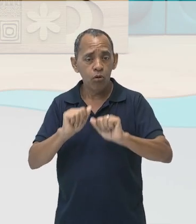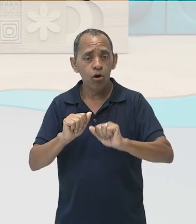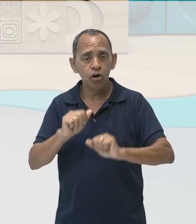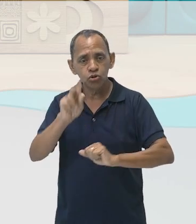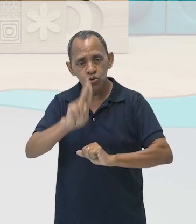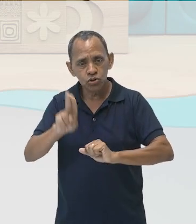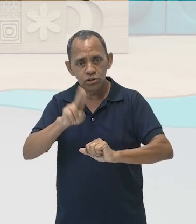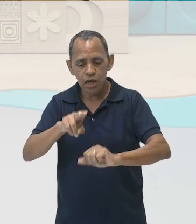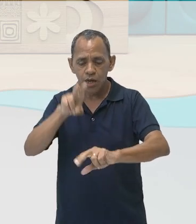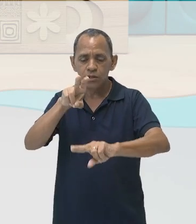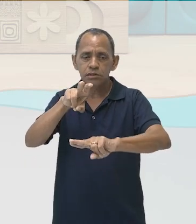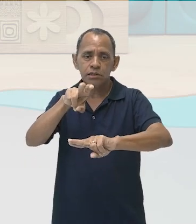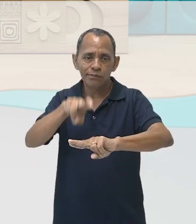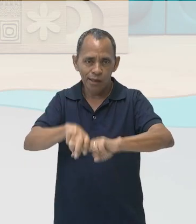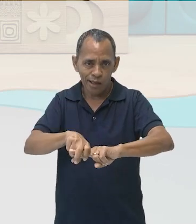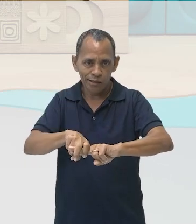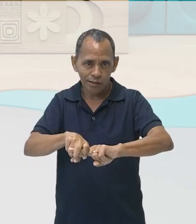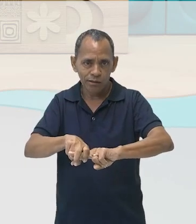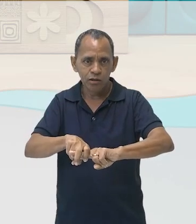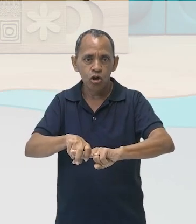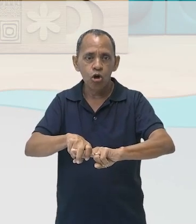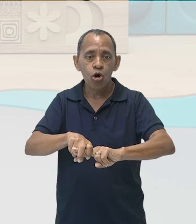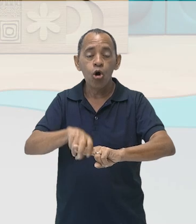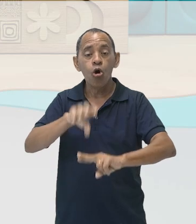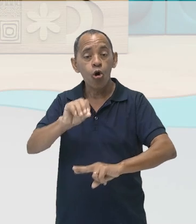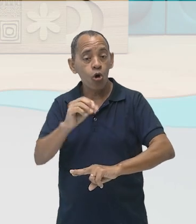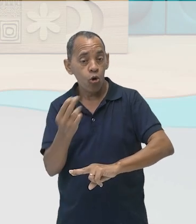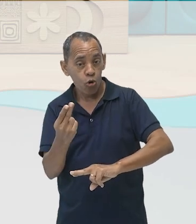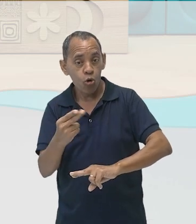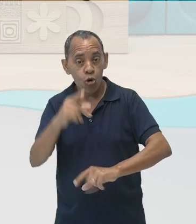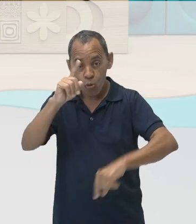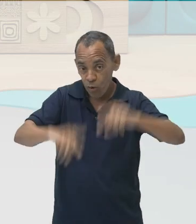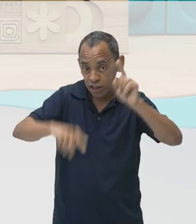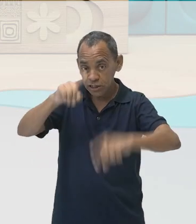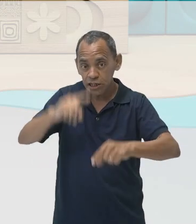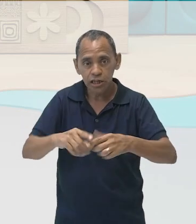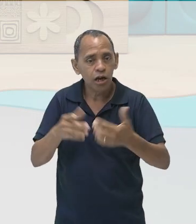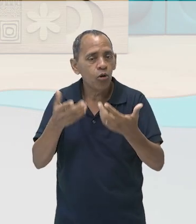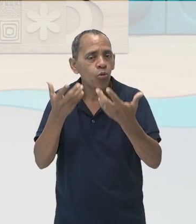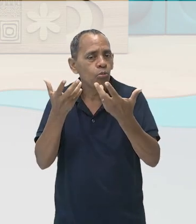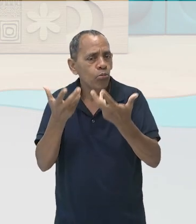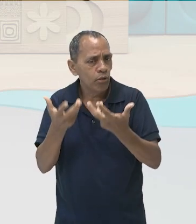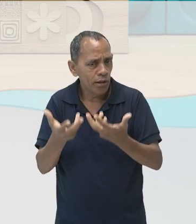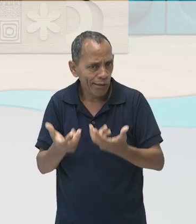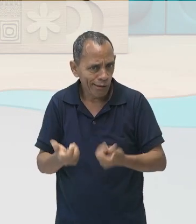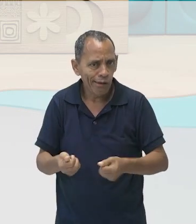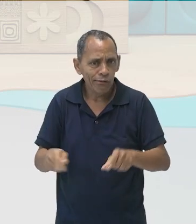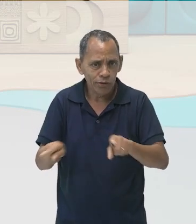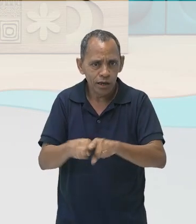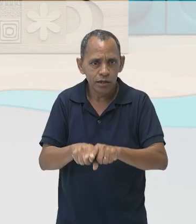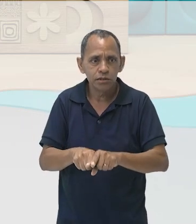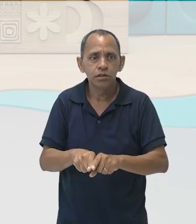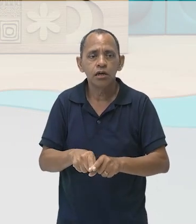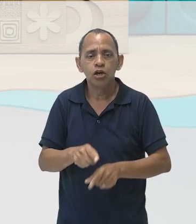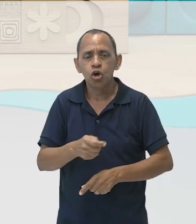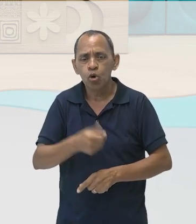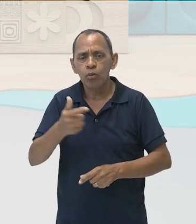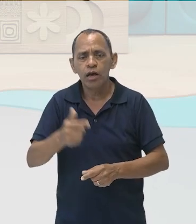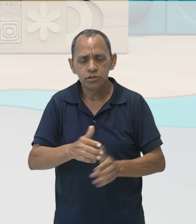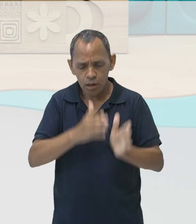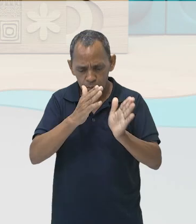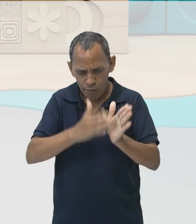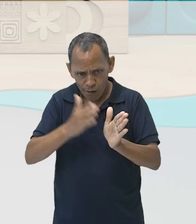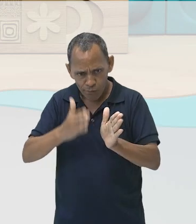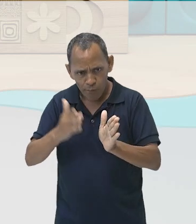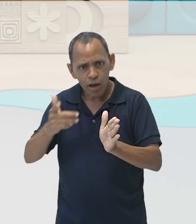carga leve. Já para quem está um pouco mais acostumado, ou seja, nível intermediário, 4 séries de 12